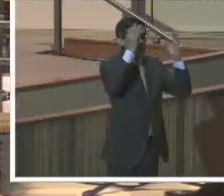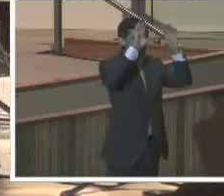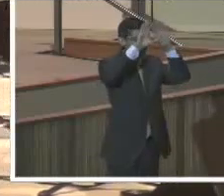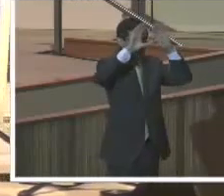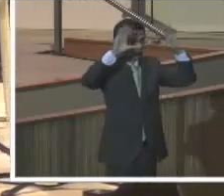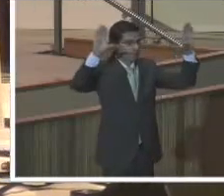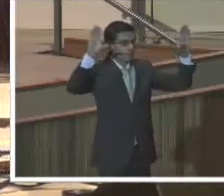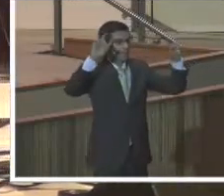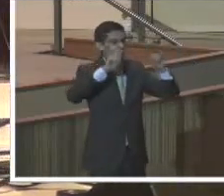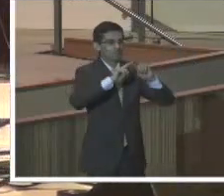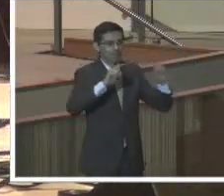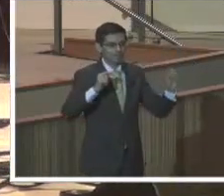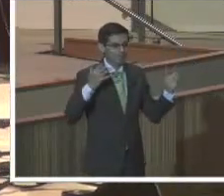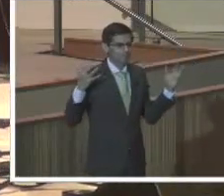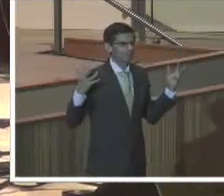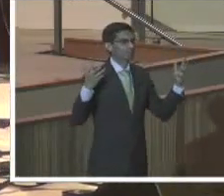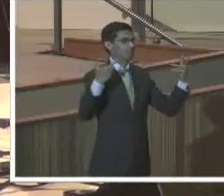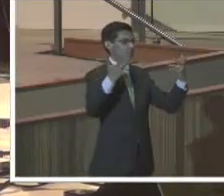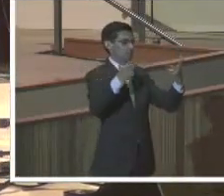ela é tremenda.